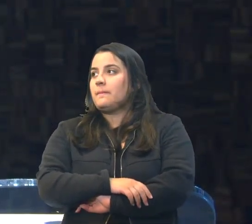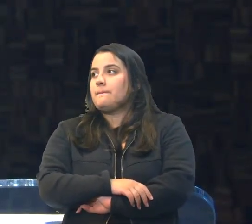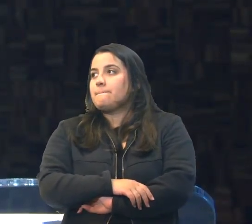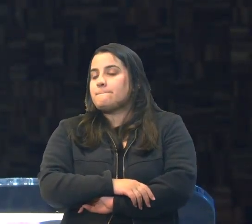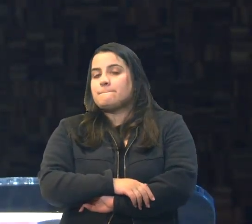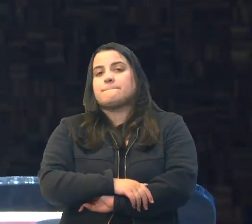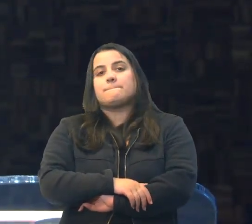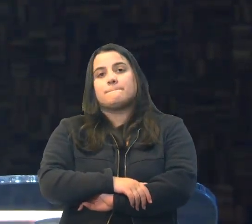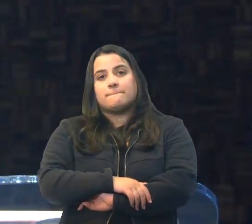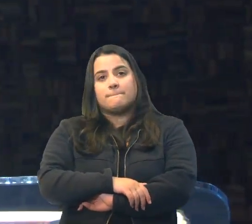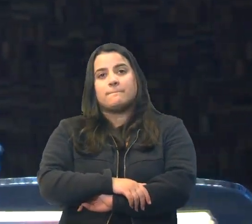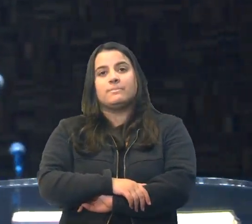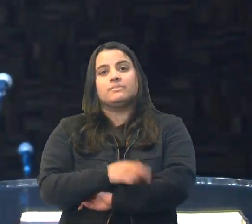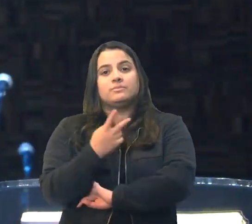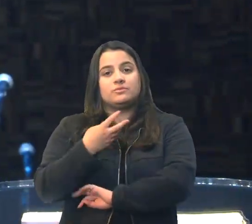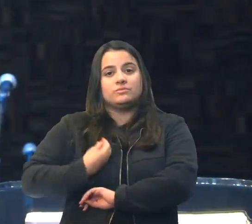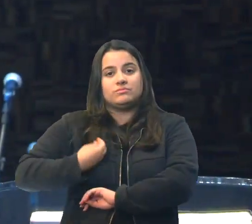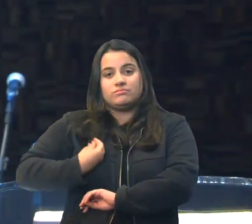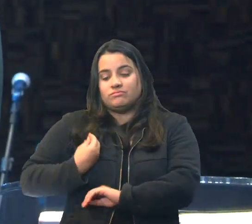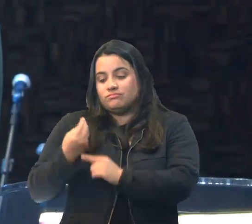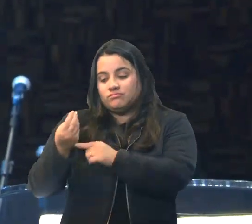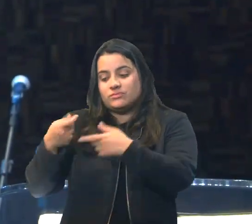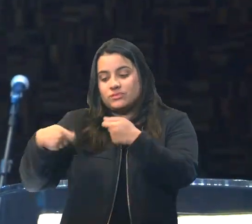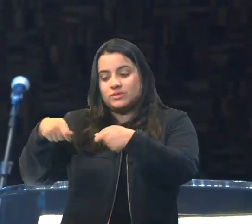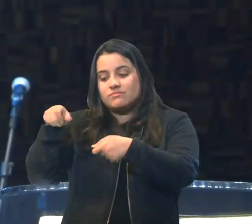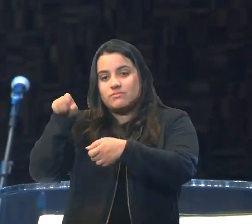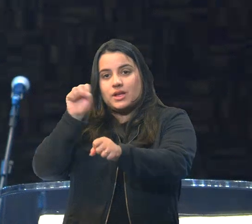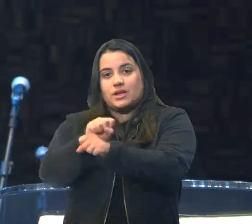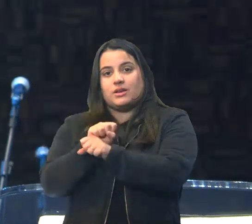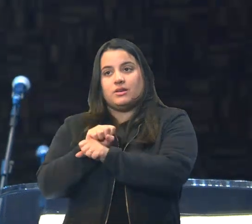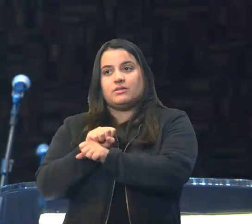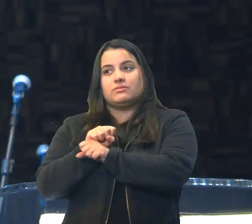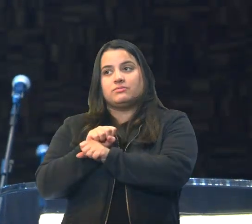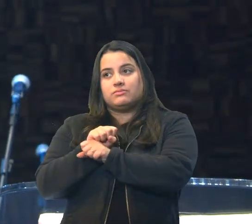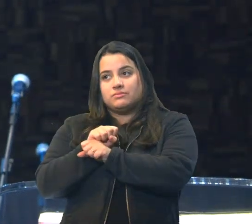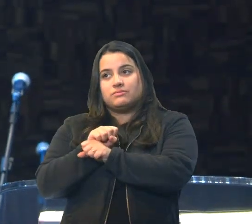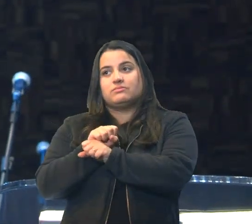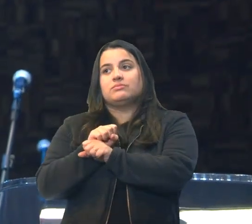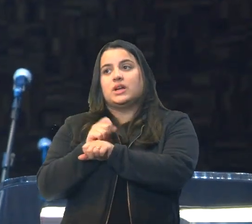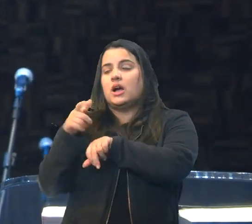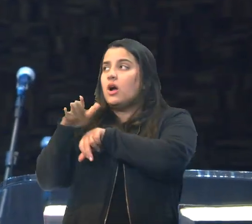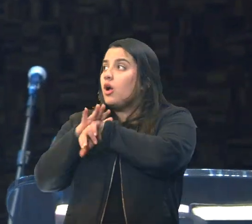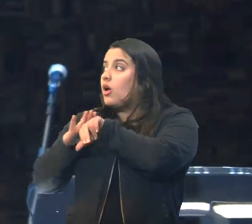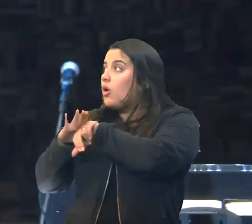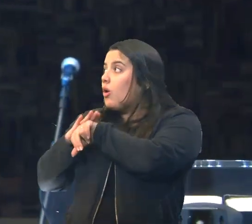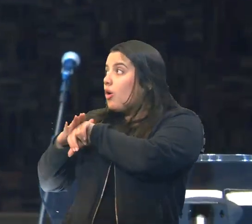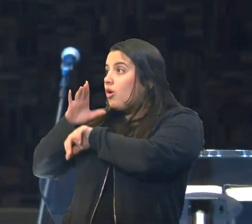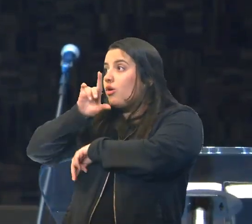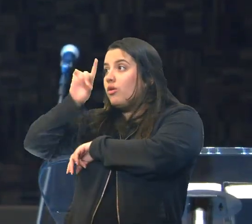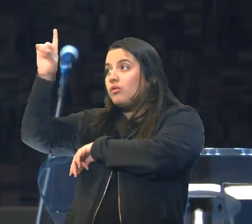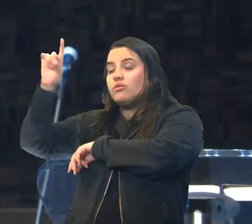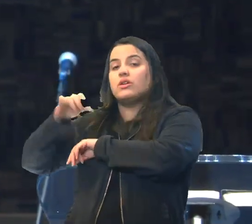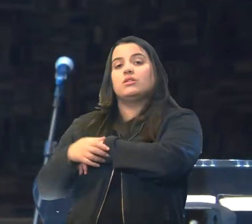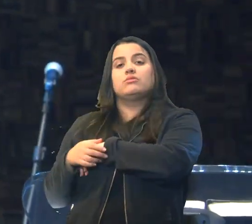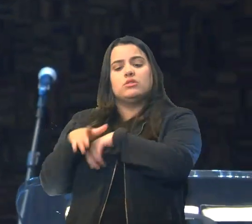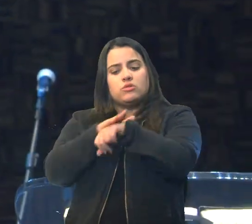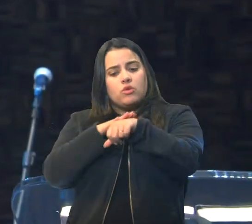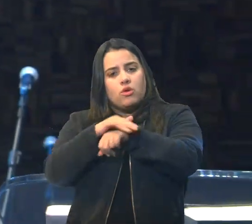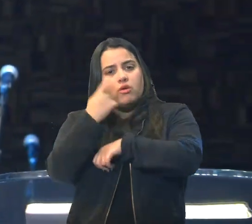Para um pouquinho tudo. Para um pouquinho para conversar com Deus. Para um pouquinho para conversar com seu